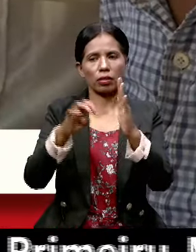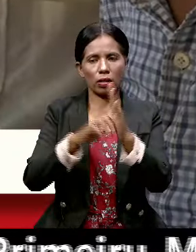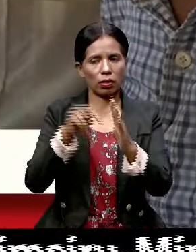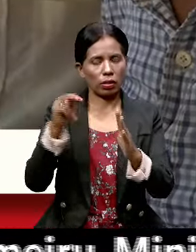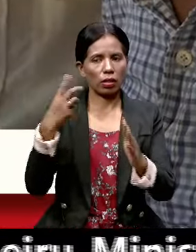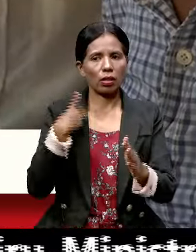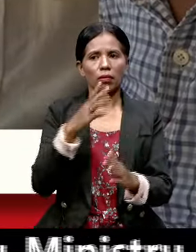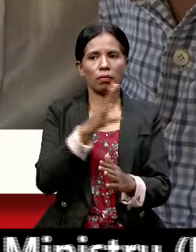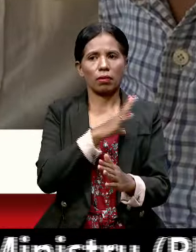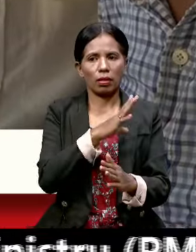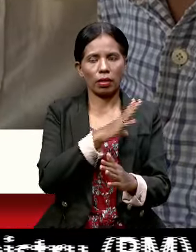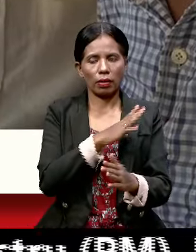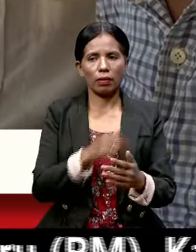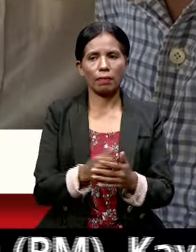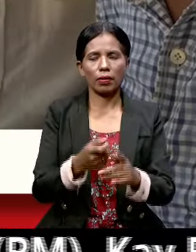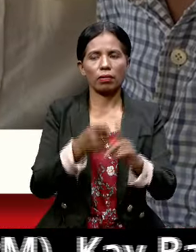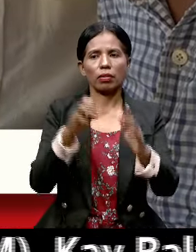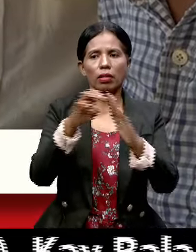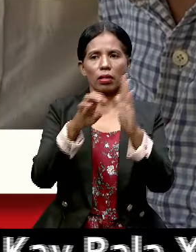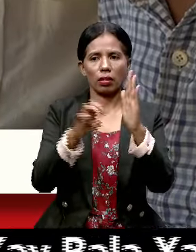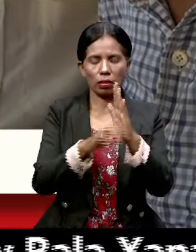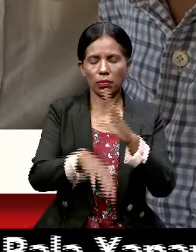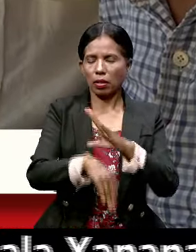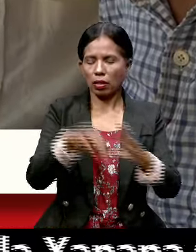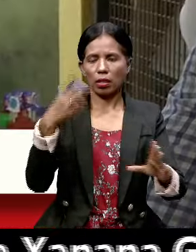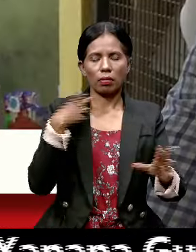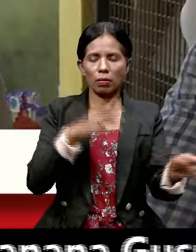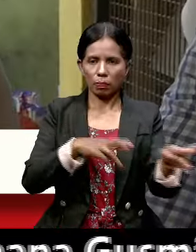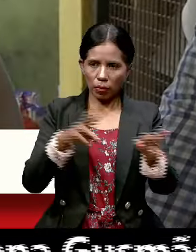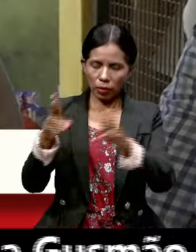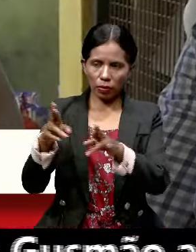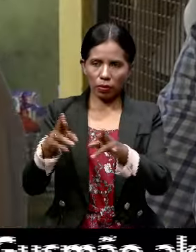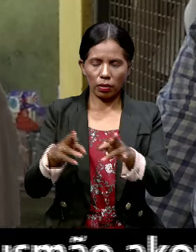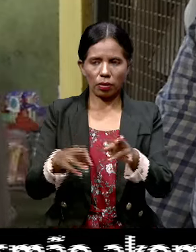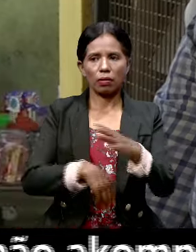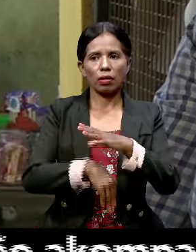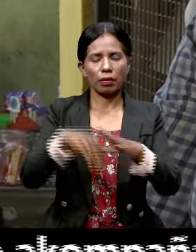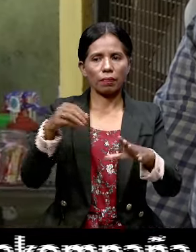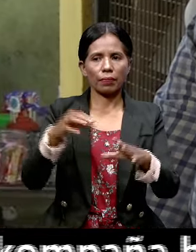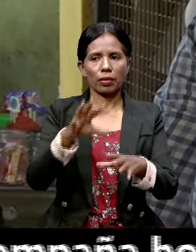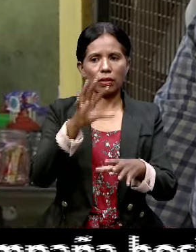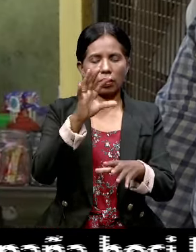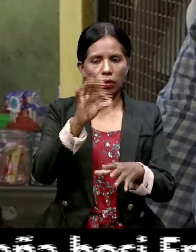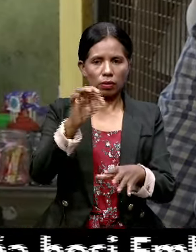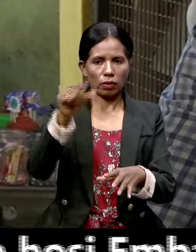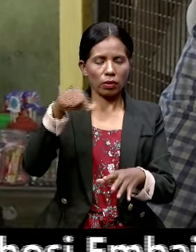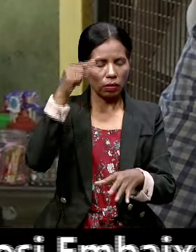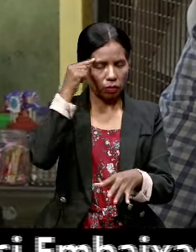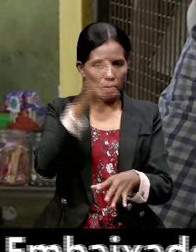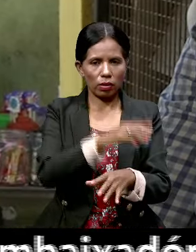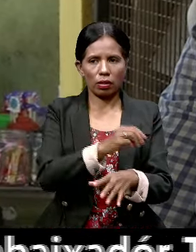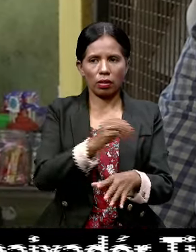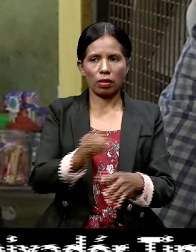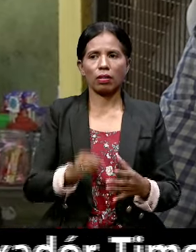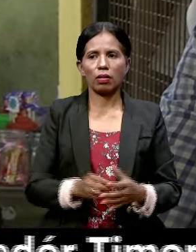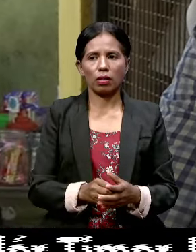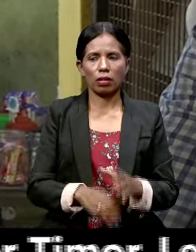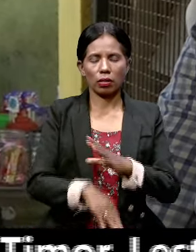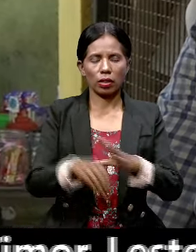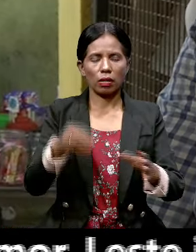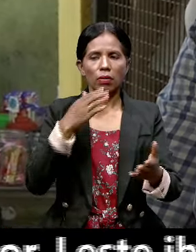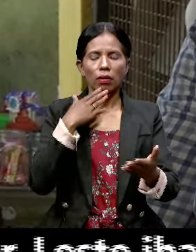ma mihin los di us istaru to ma sai an pronto pracai. Nove governo ting ma sai ami ting ho